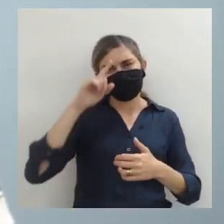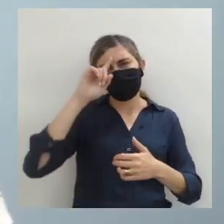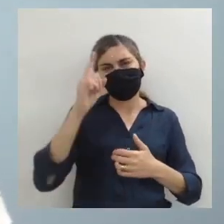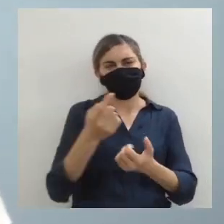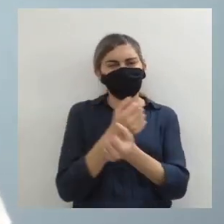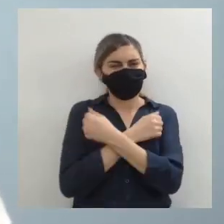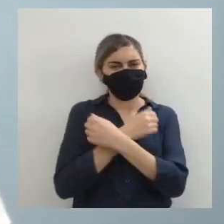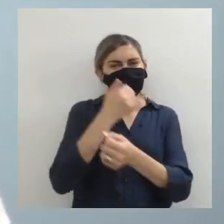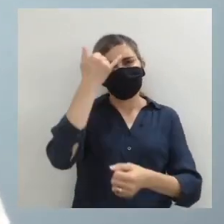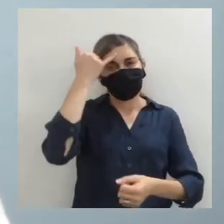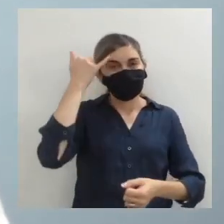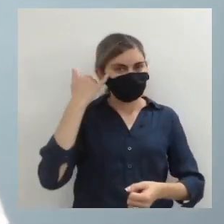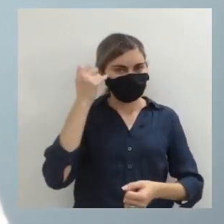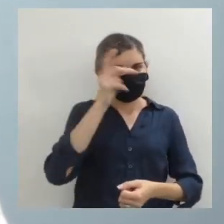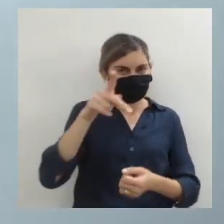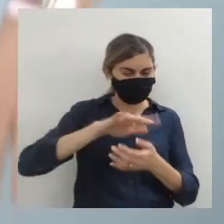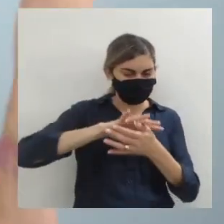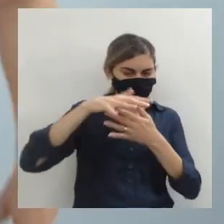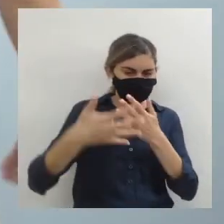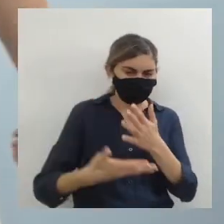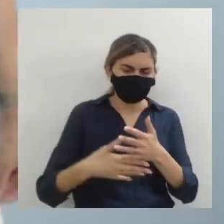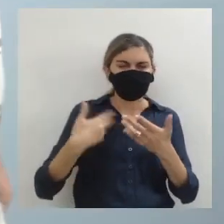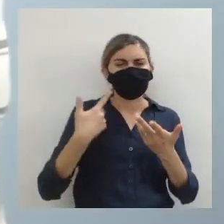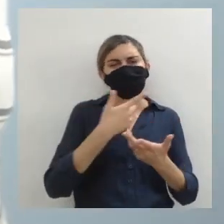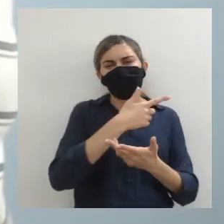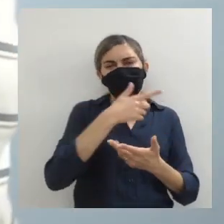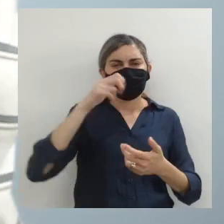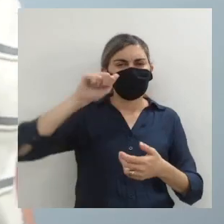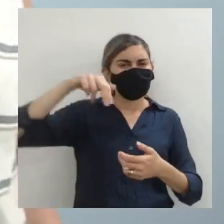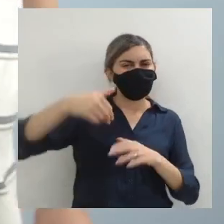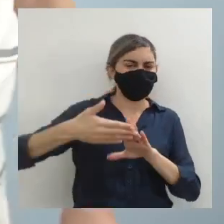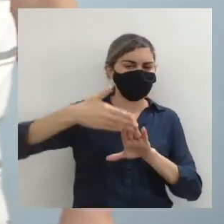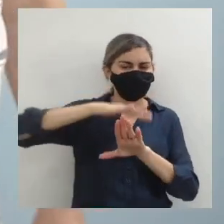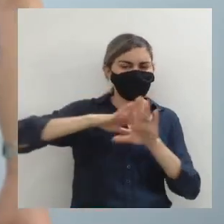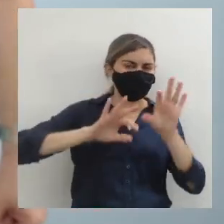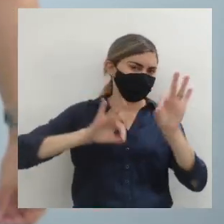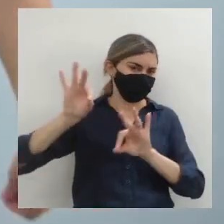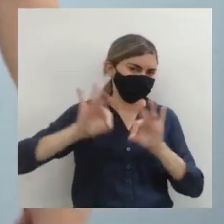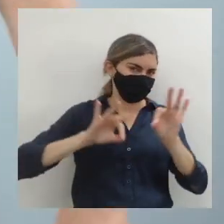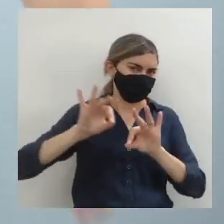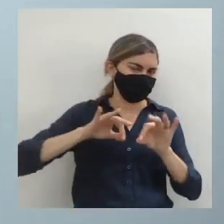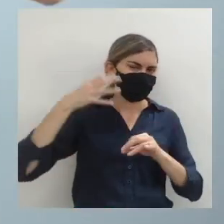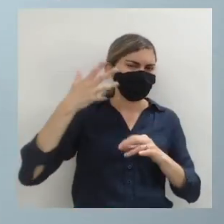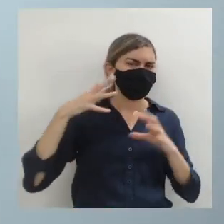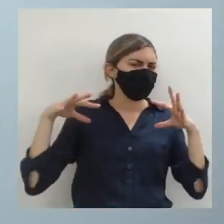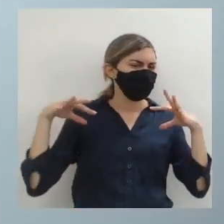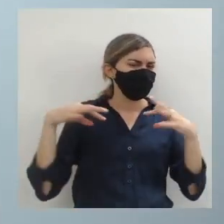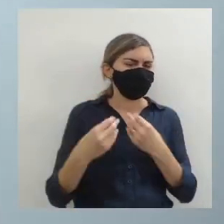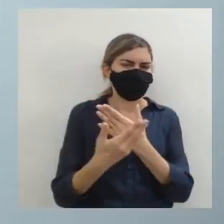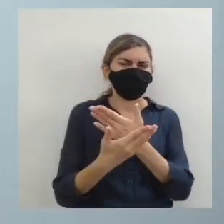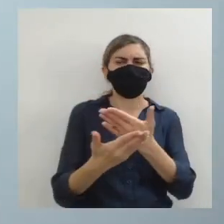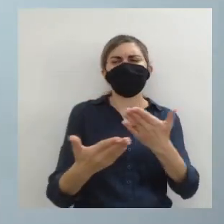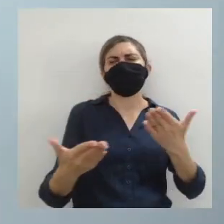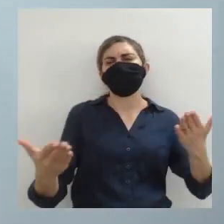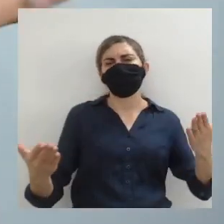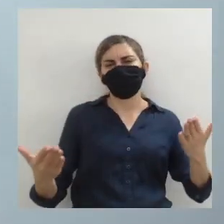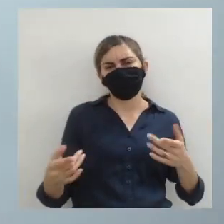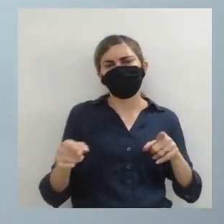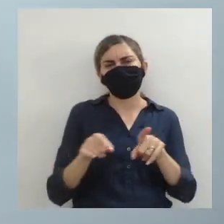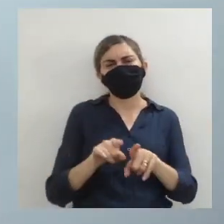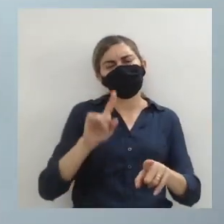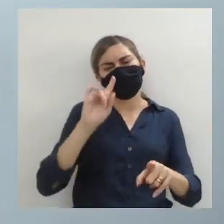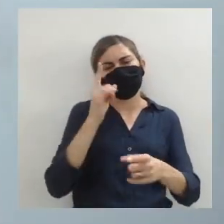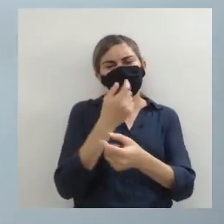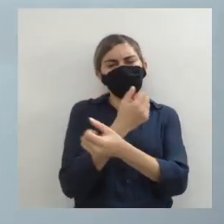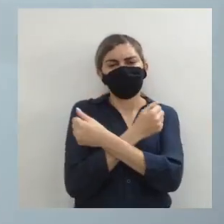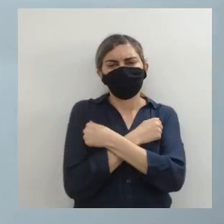abraço para a Isabela, a professora de Libras, para a Ana Macária, técnica do som, e todos vocês. Também mando um abraço